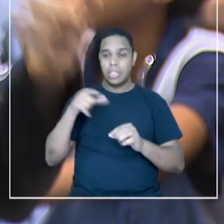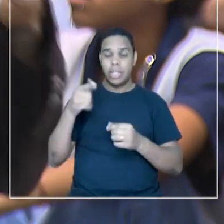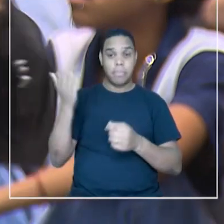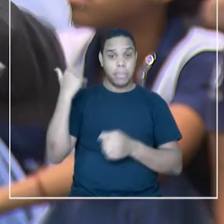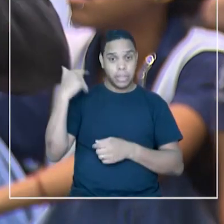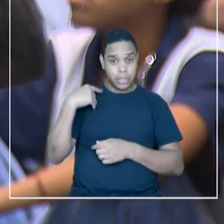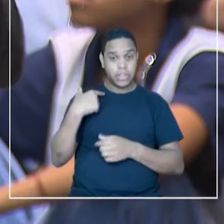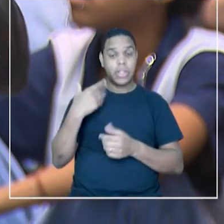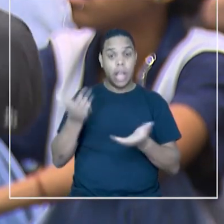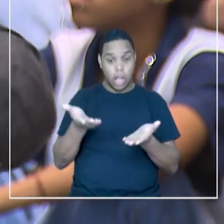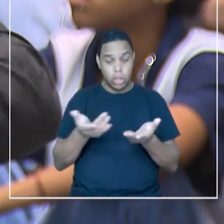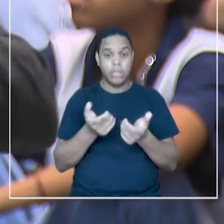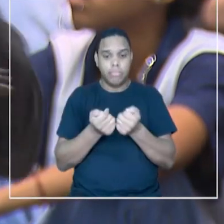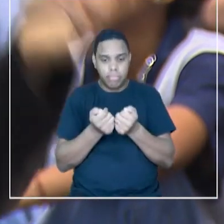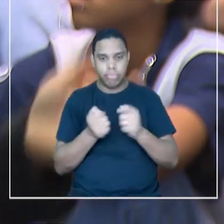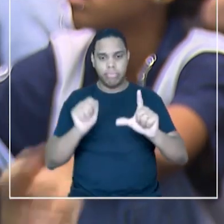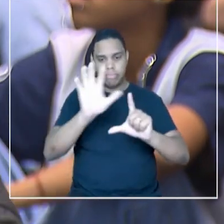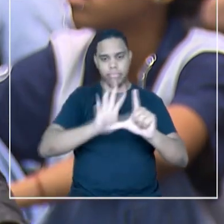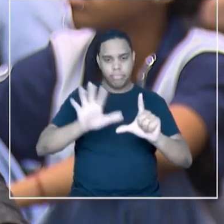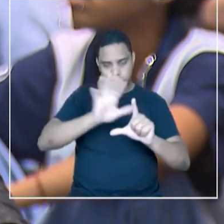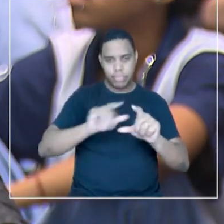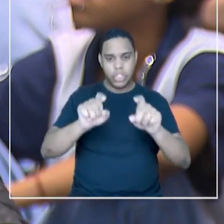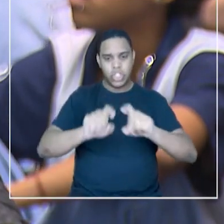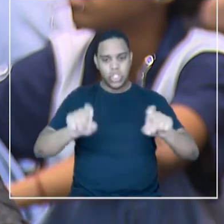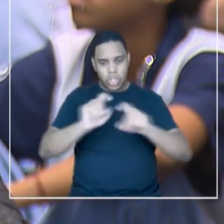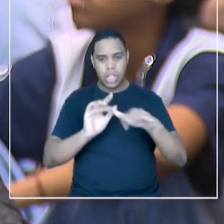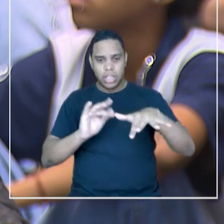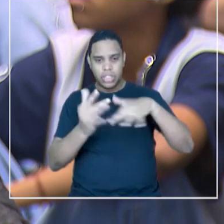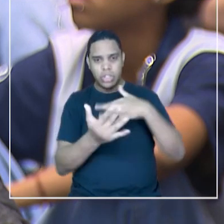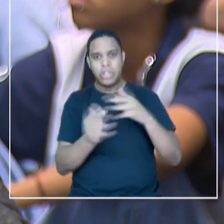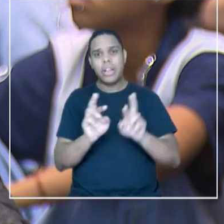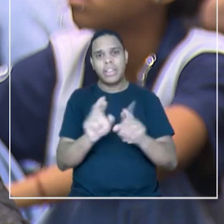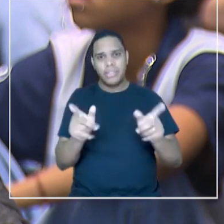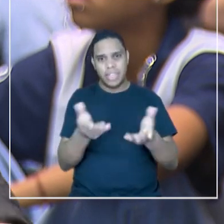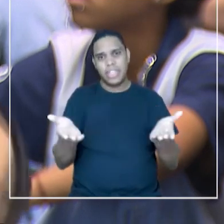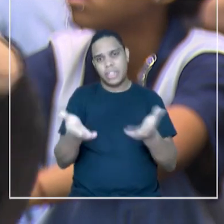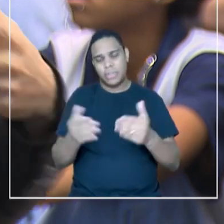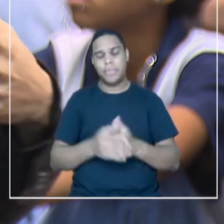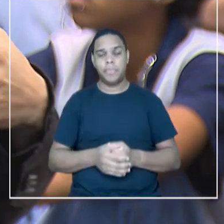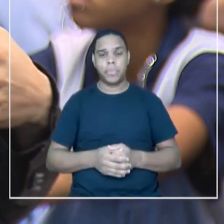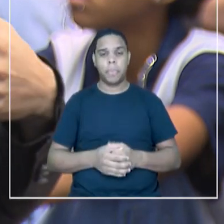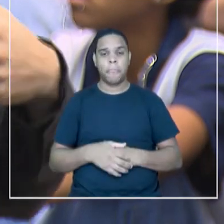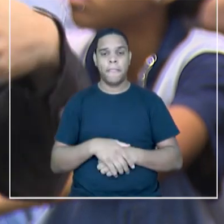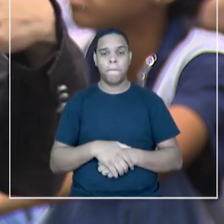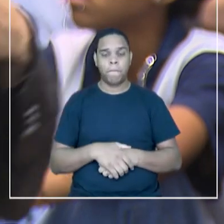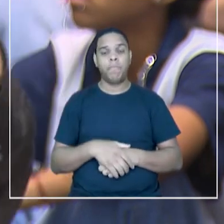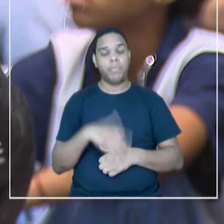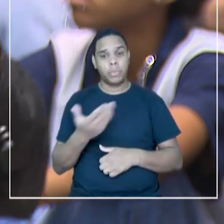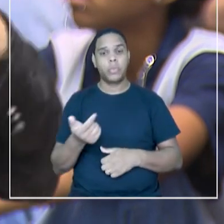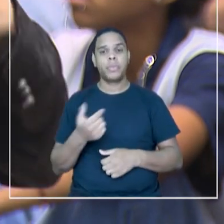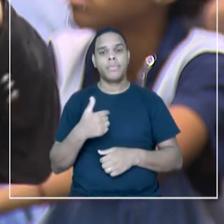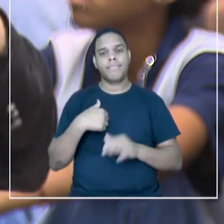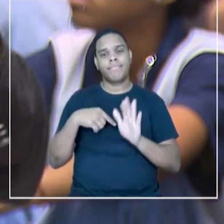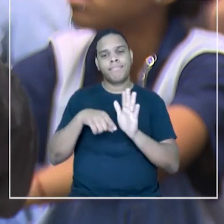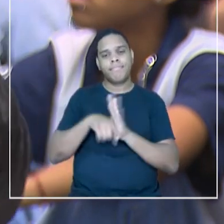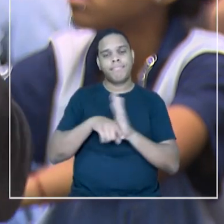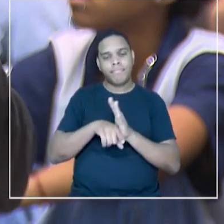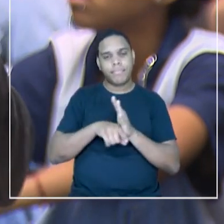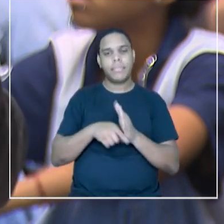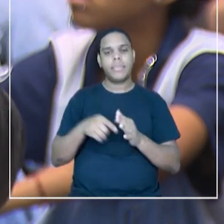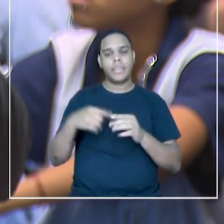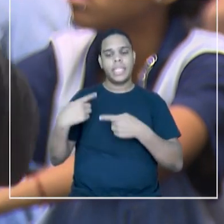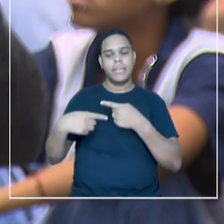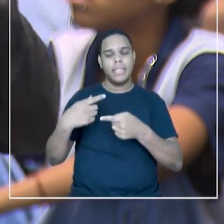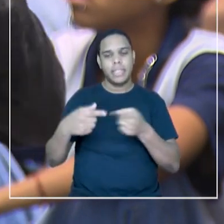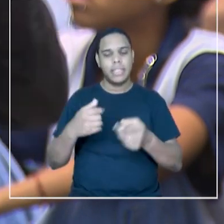game, seja nas plataformas digitais, nas redes sociais e tal. Então, eu fui atrás de uma geração que